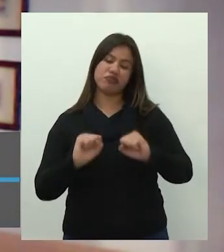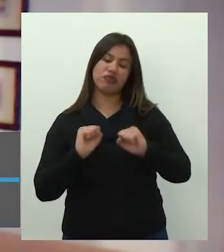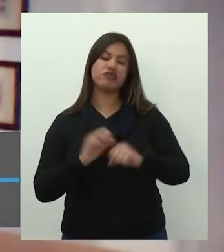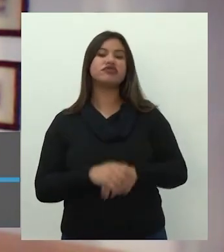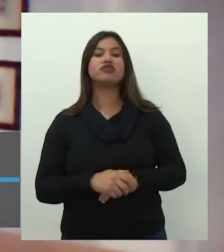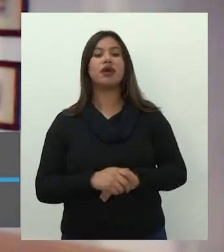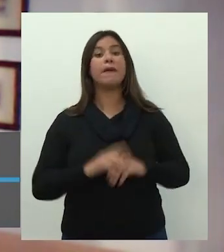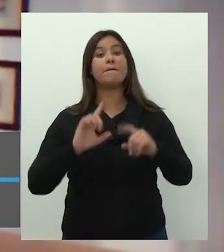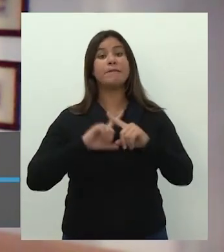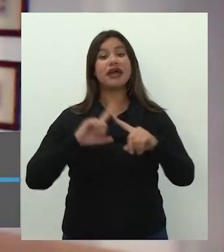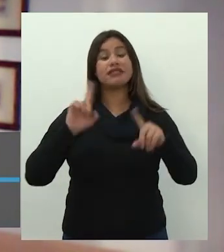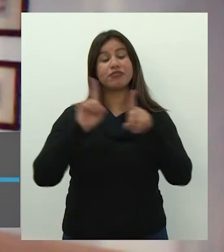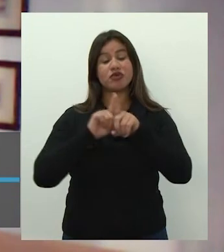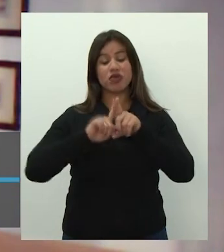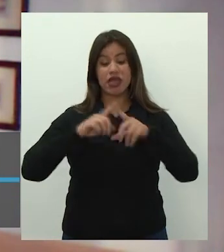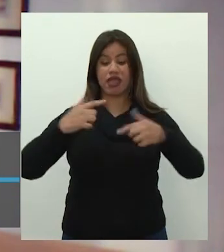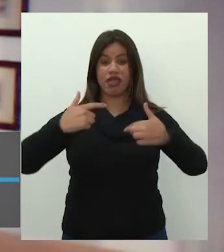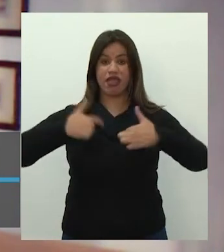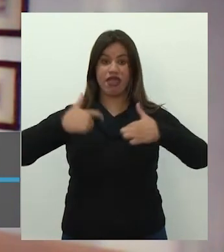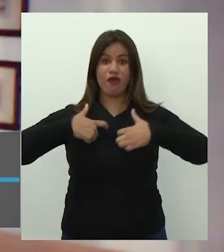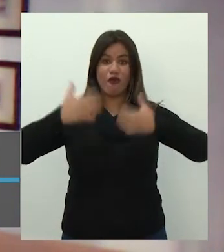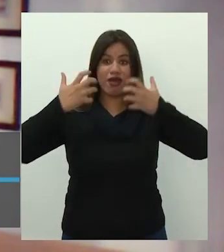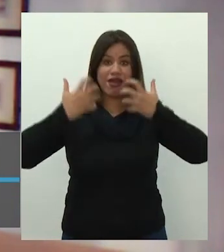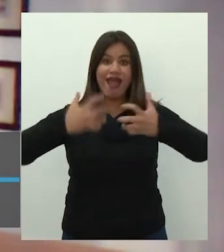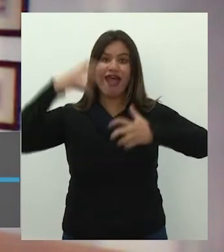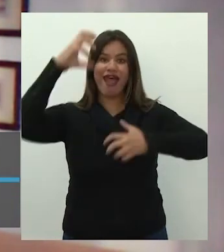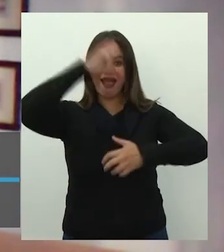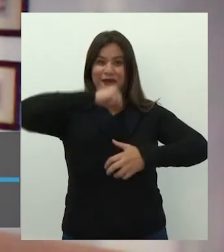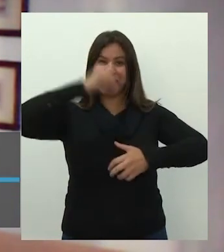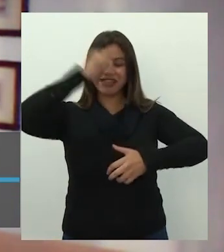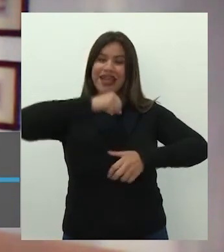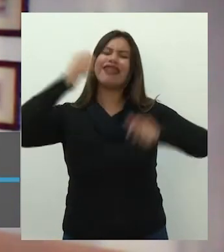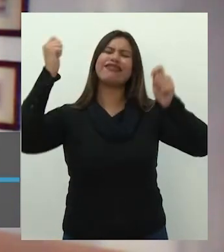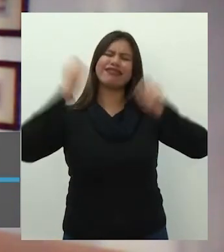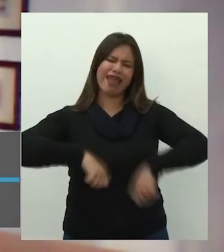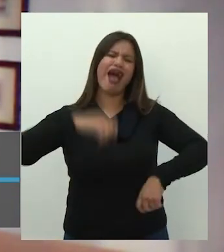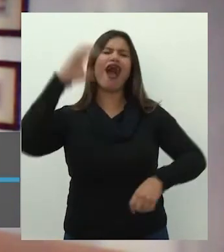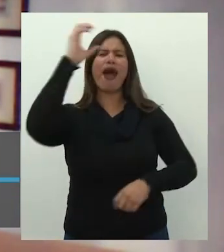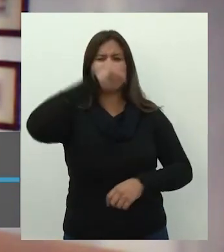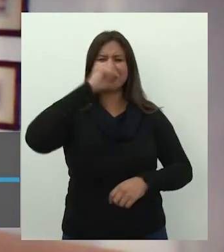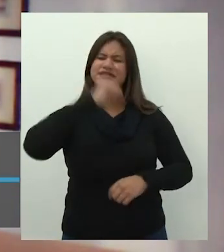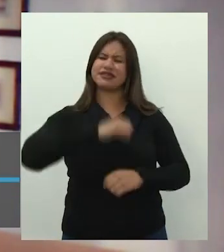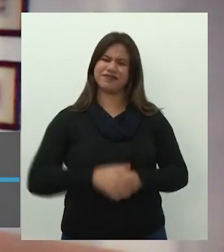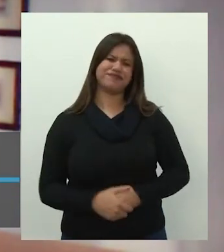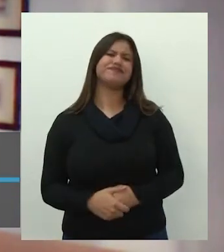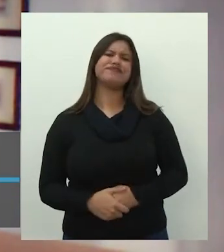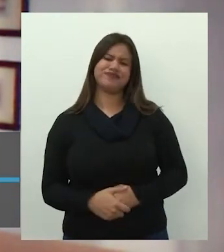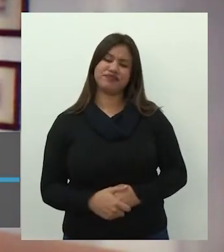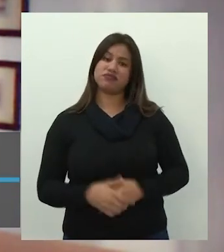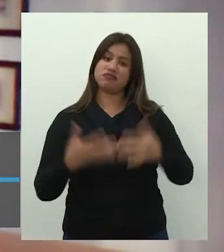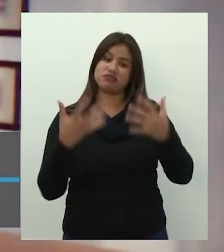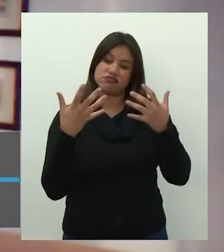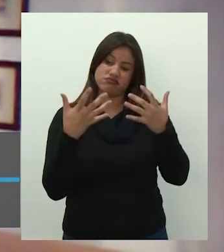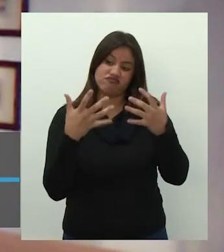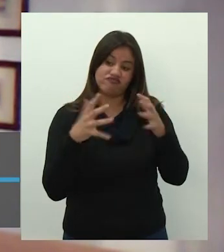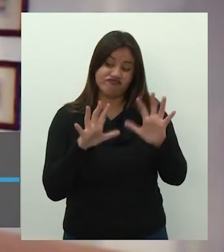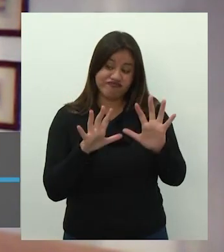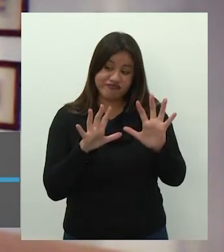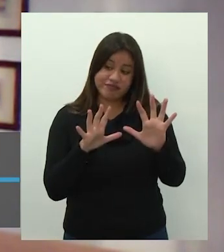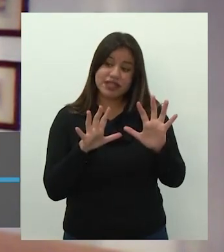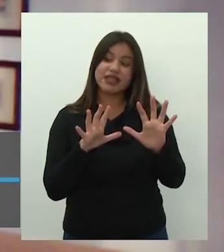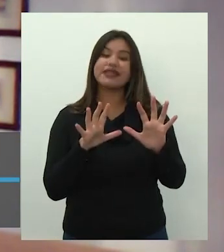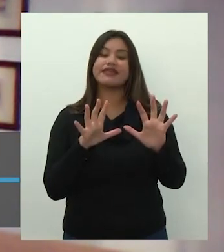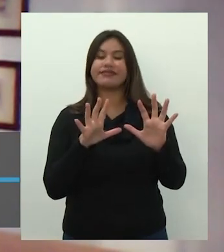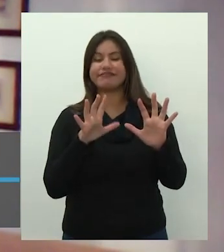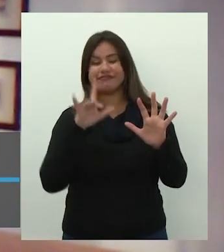quer aprender. Se você quer aprender, você consegue aprender. Se você não quer, aí é bem mais